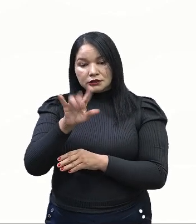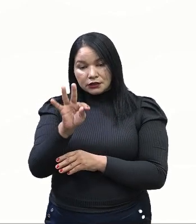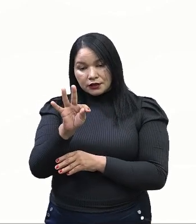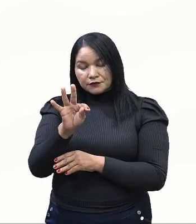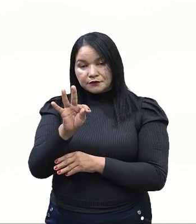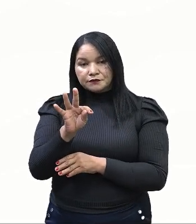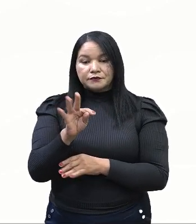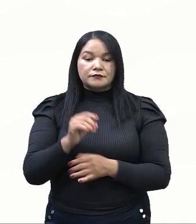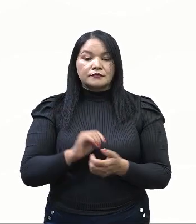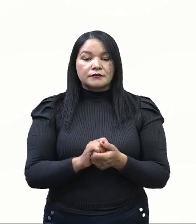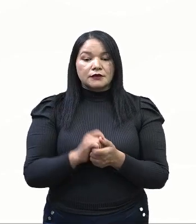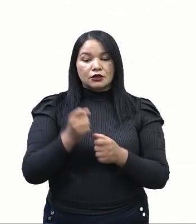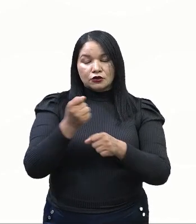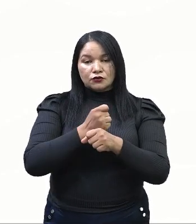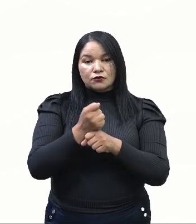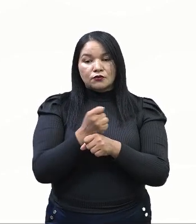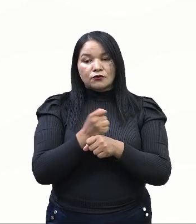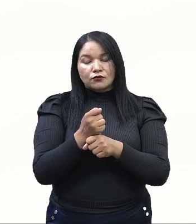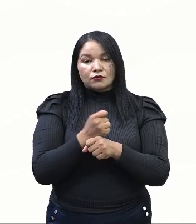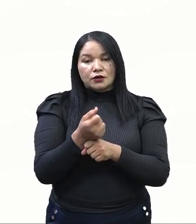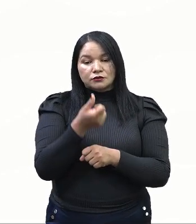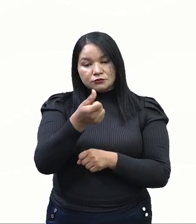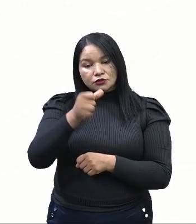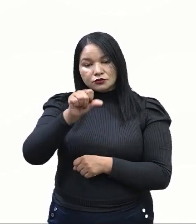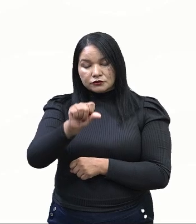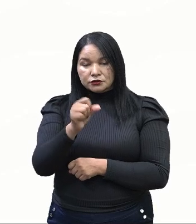Leis do Trabalho, a CLT, em